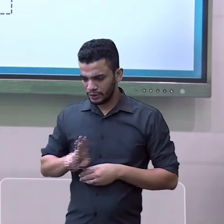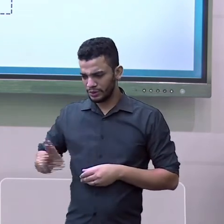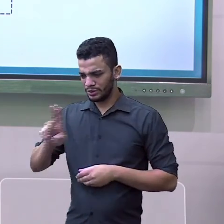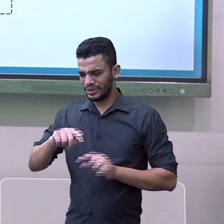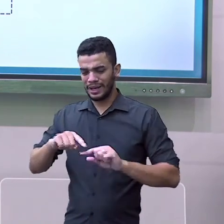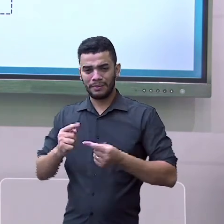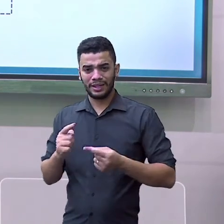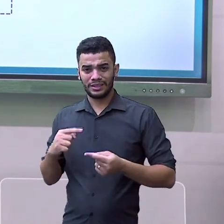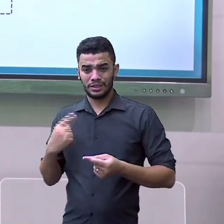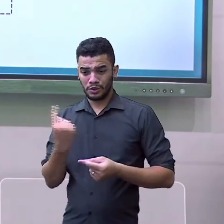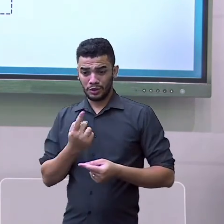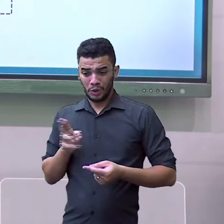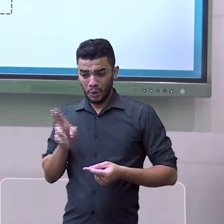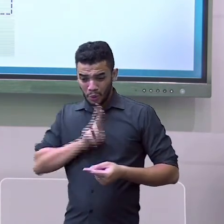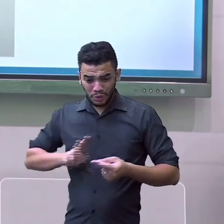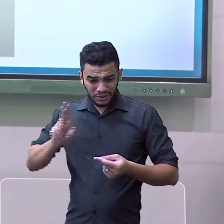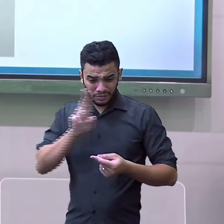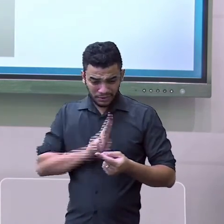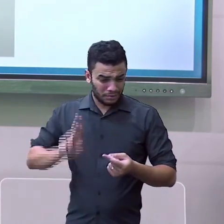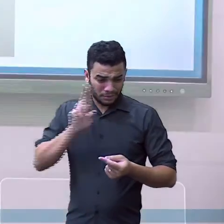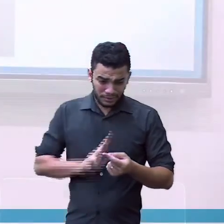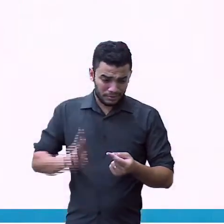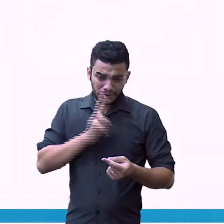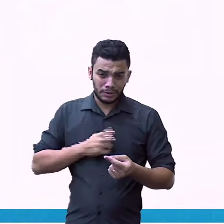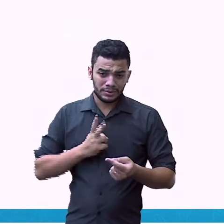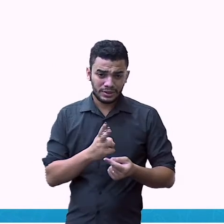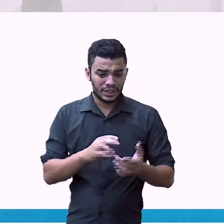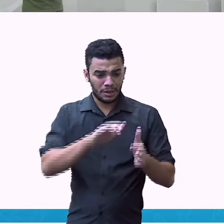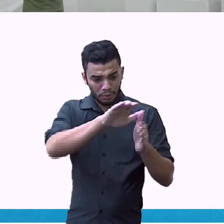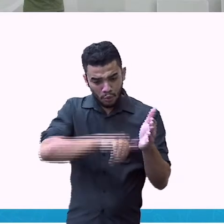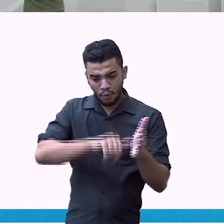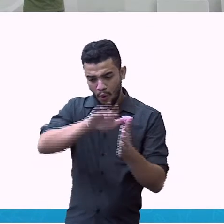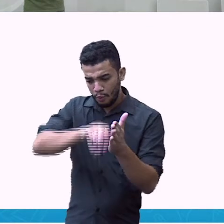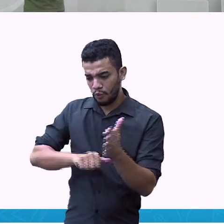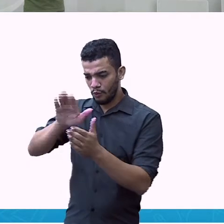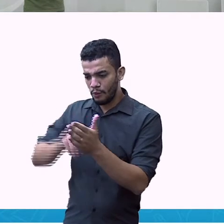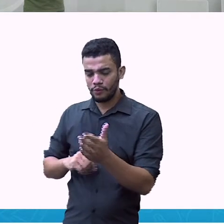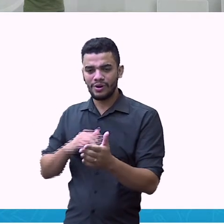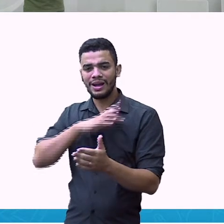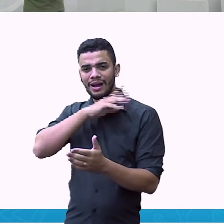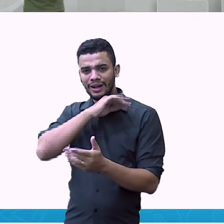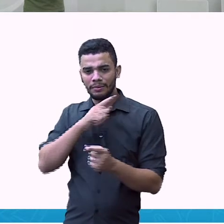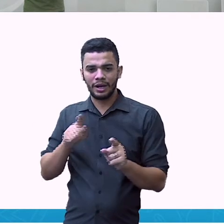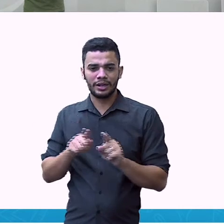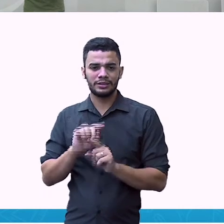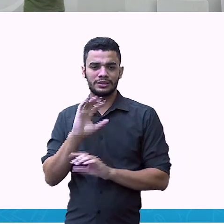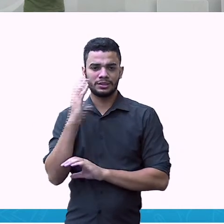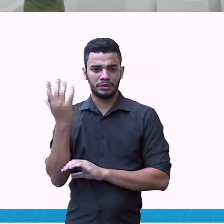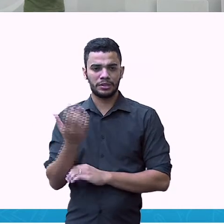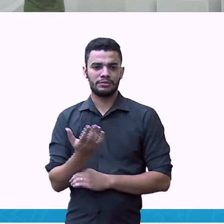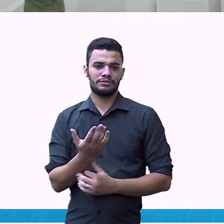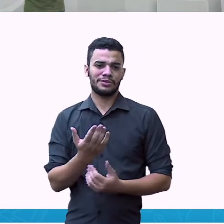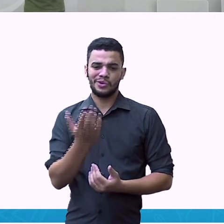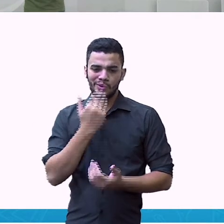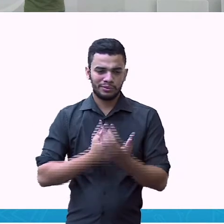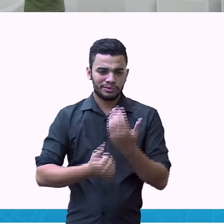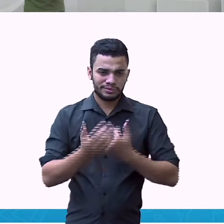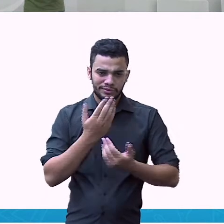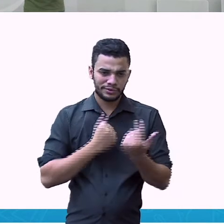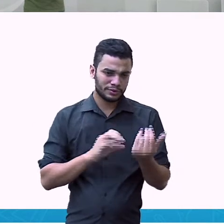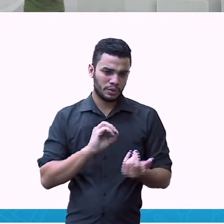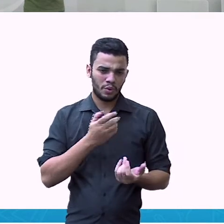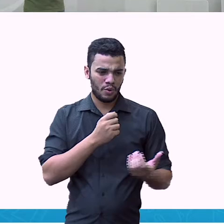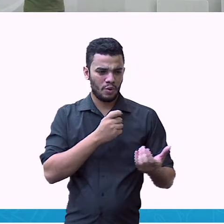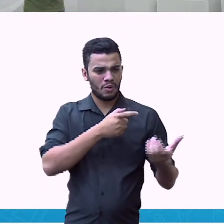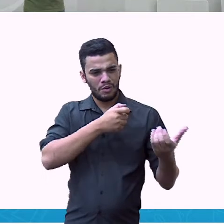desperdiçando. Perceba neste mapa, ele representa alguns animais, algumas